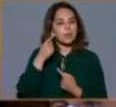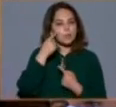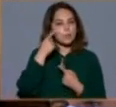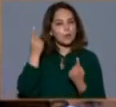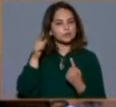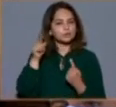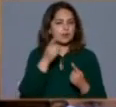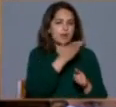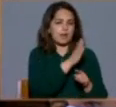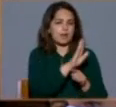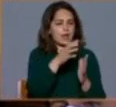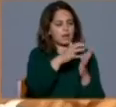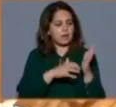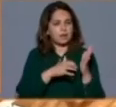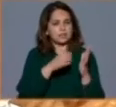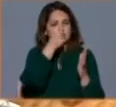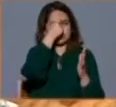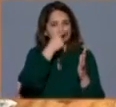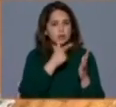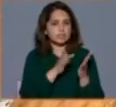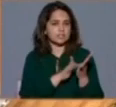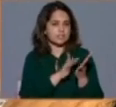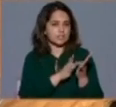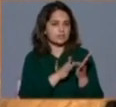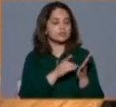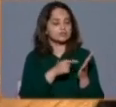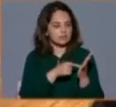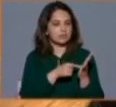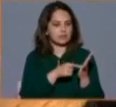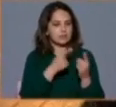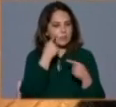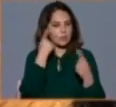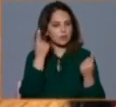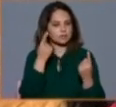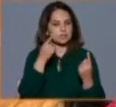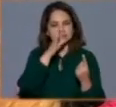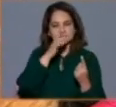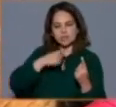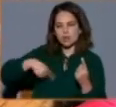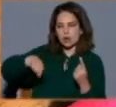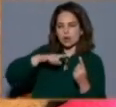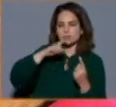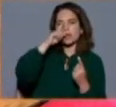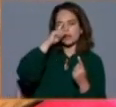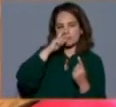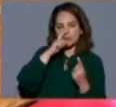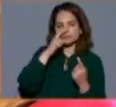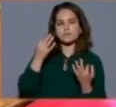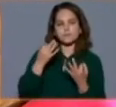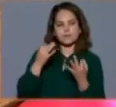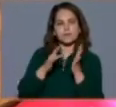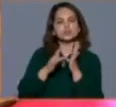nos Evangelhos, só encontra compreensão verdadeira quando recordamos que também Jesus